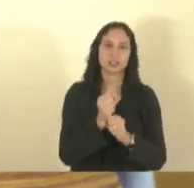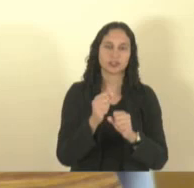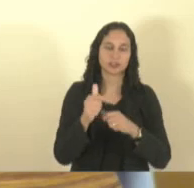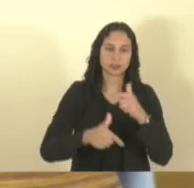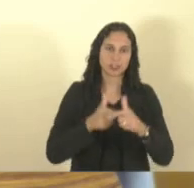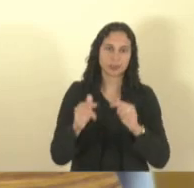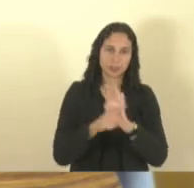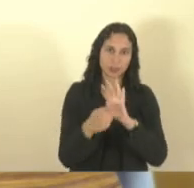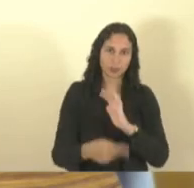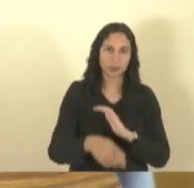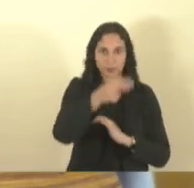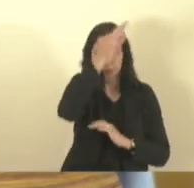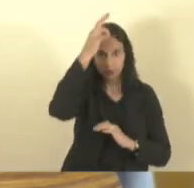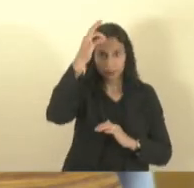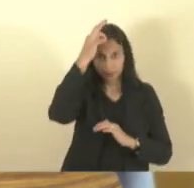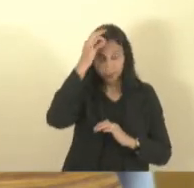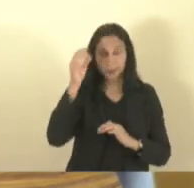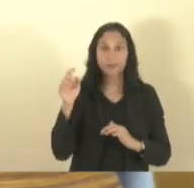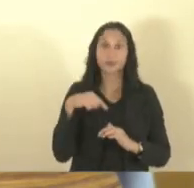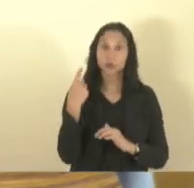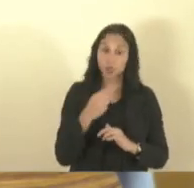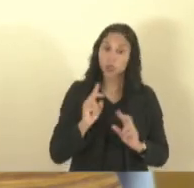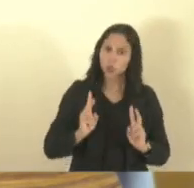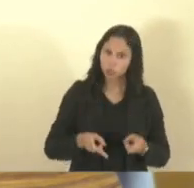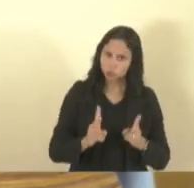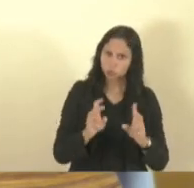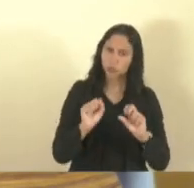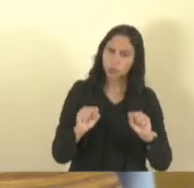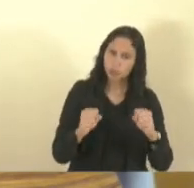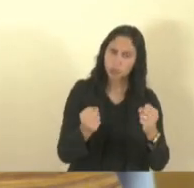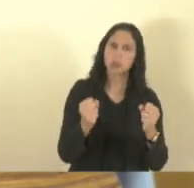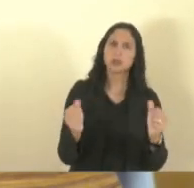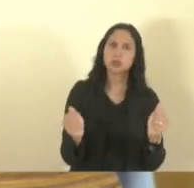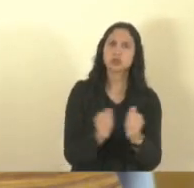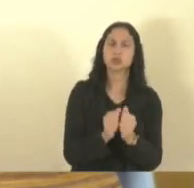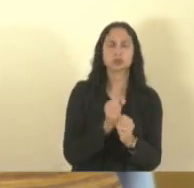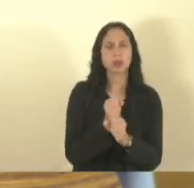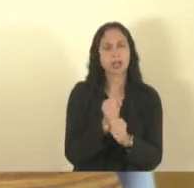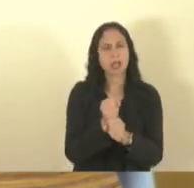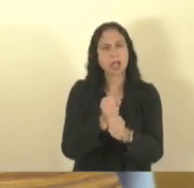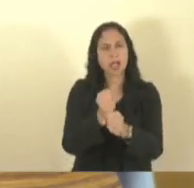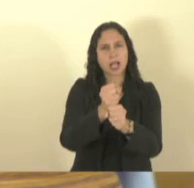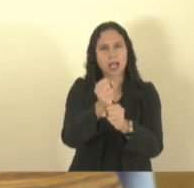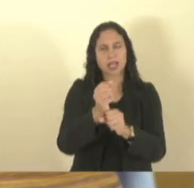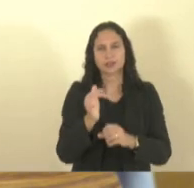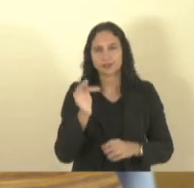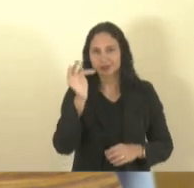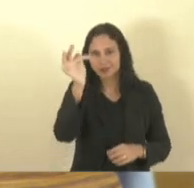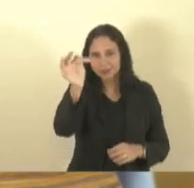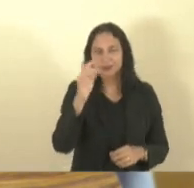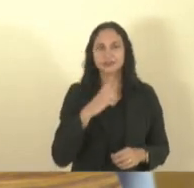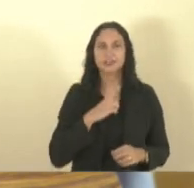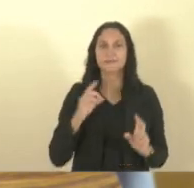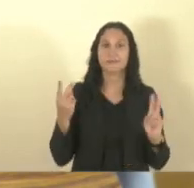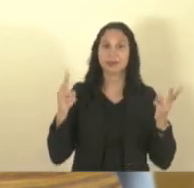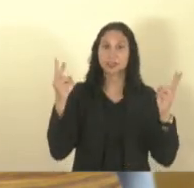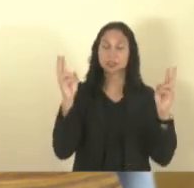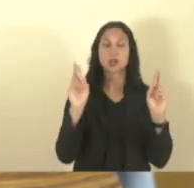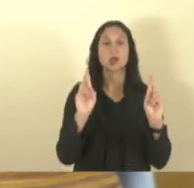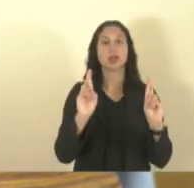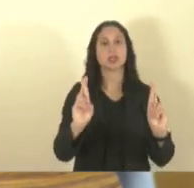capixaba. Que possamos continuar a caminhar juntos por mais muitos anos, com valorização,